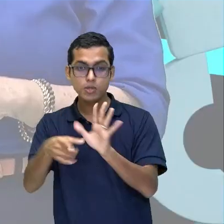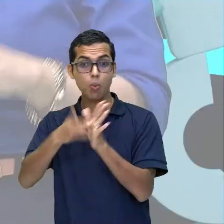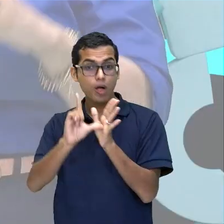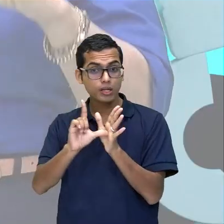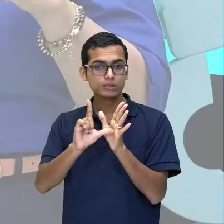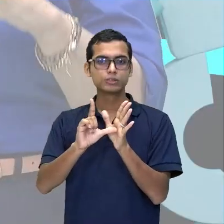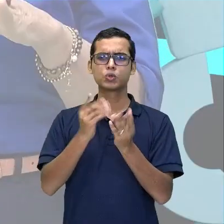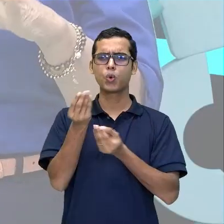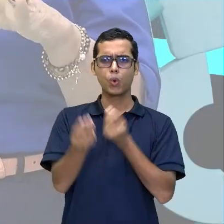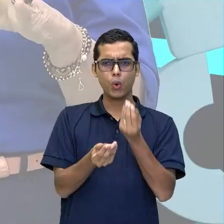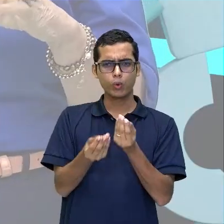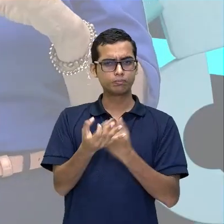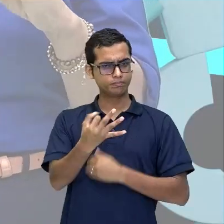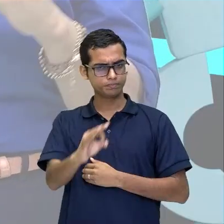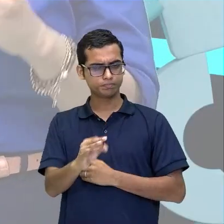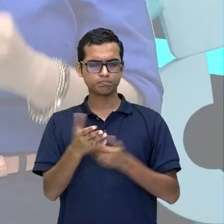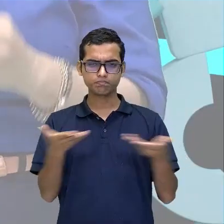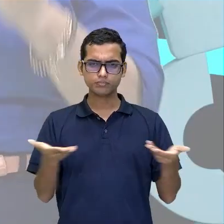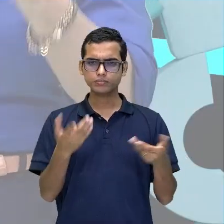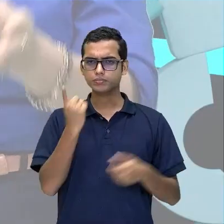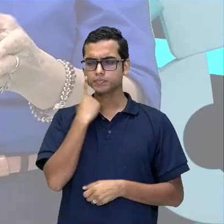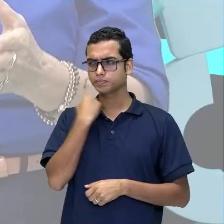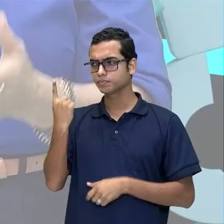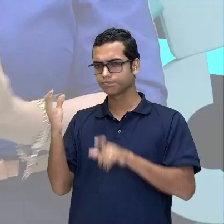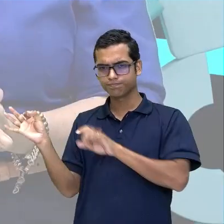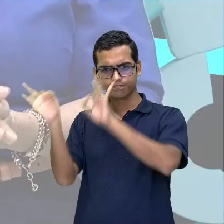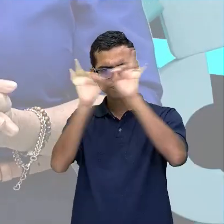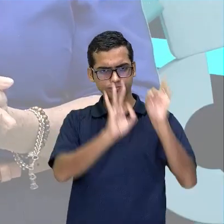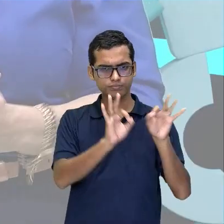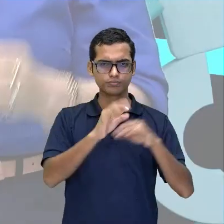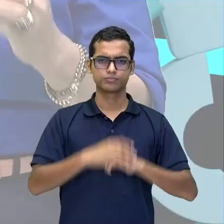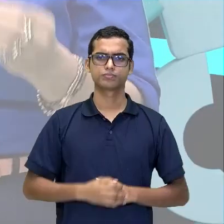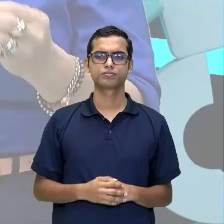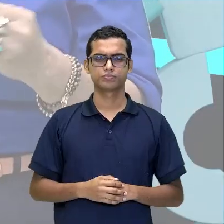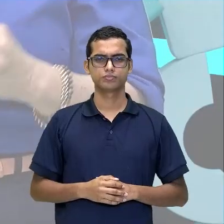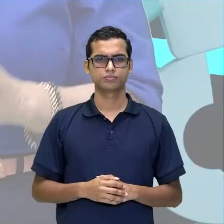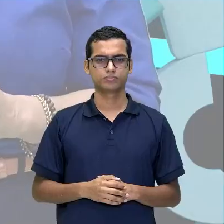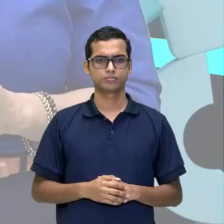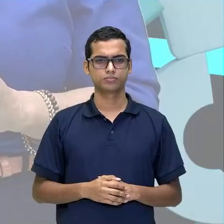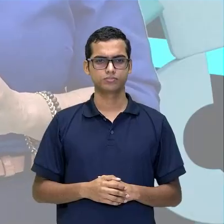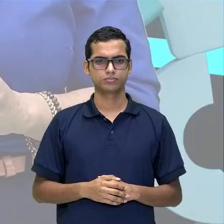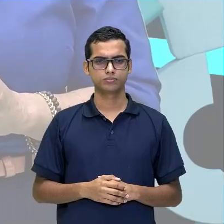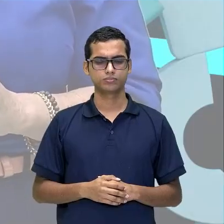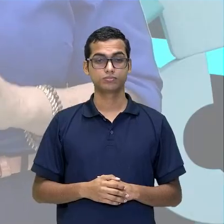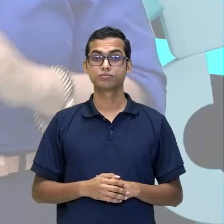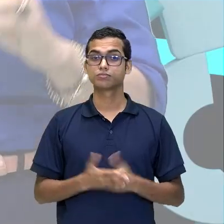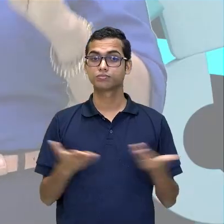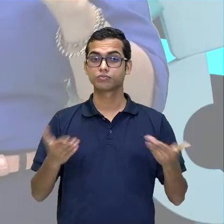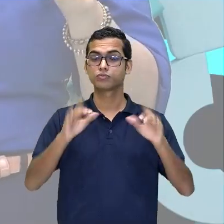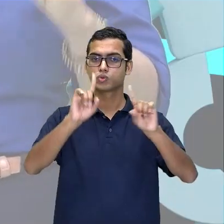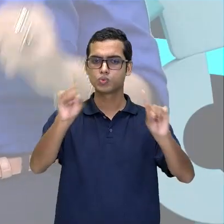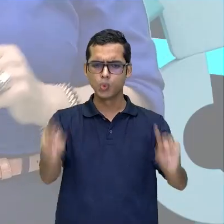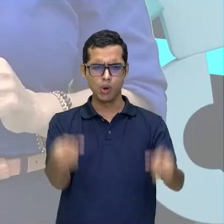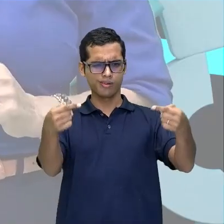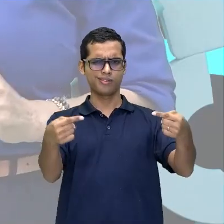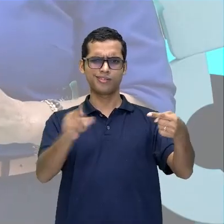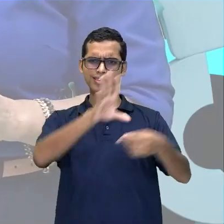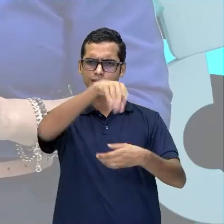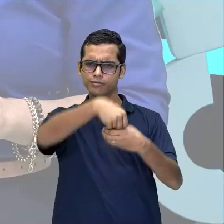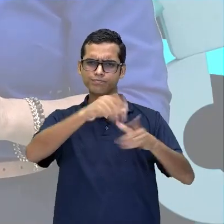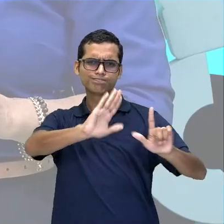vamos, então, verificar uma questão pertinente às hipermídias, que são os desafios. Então,